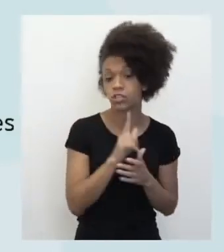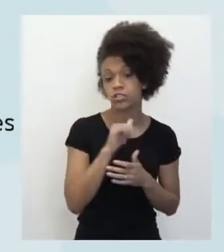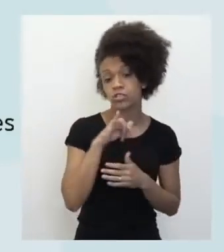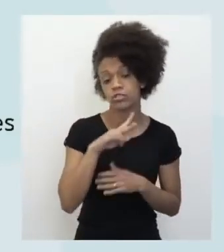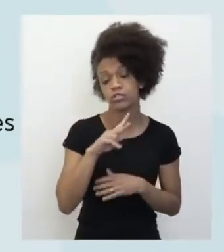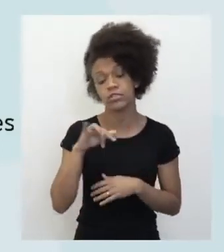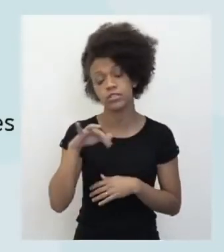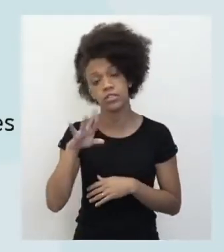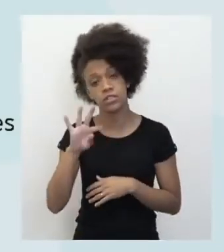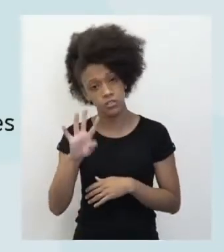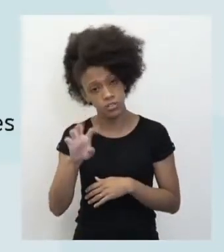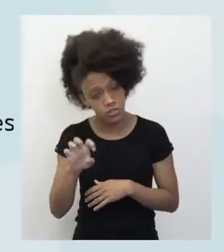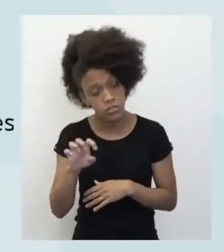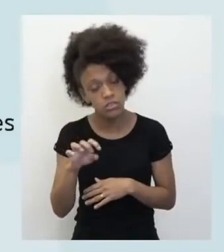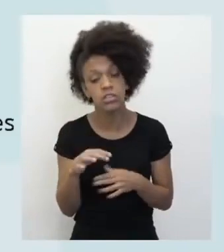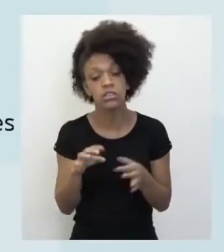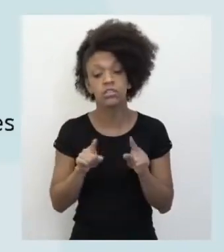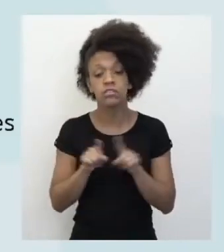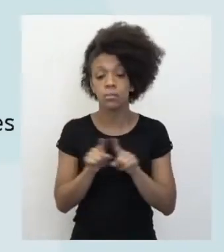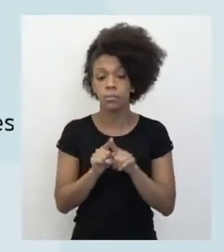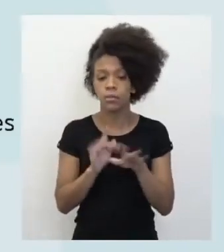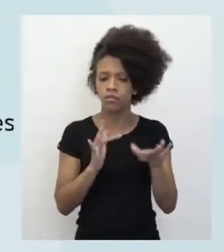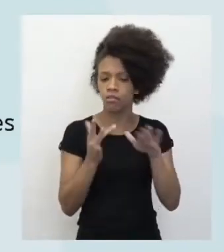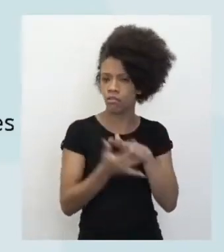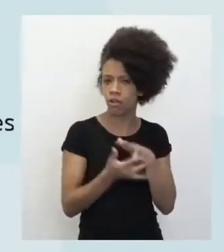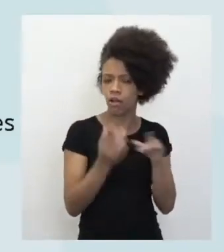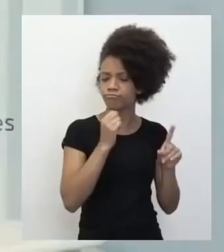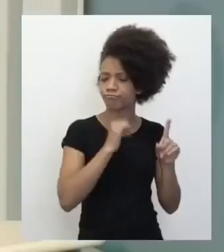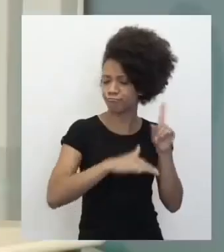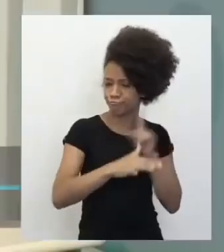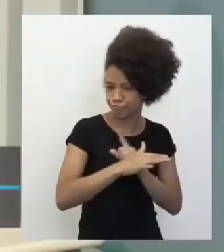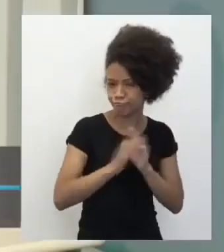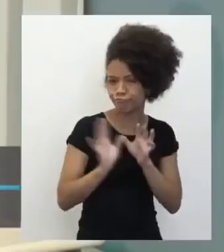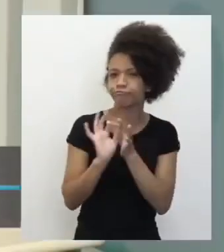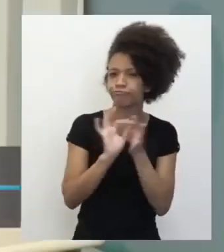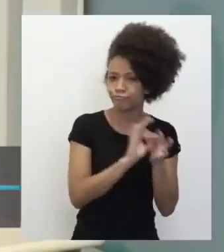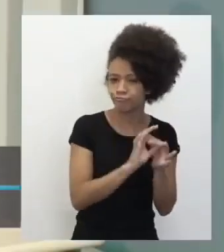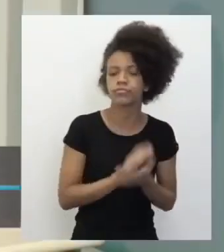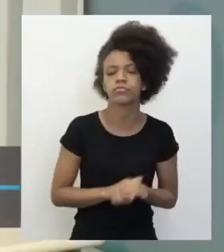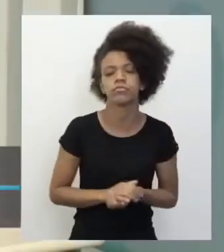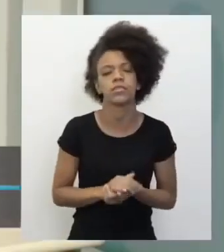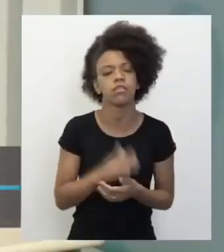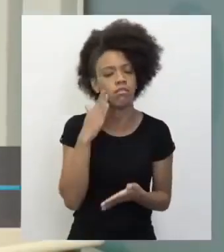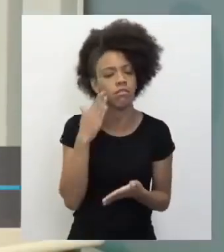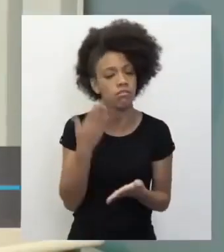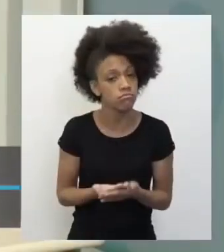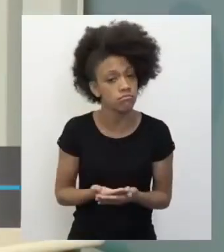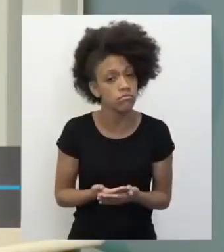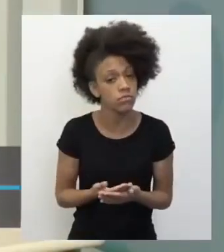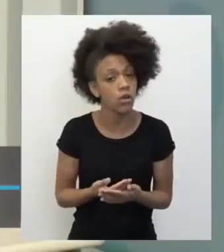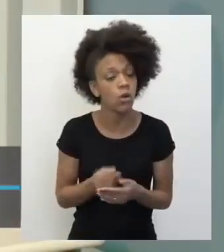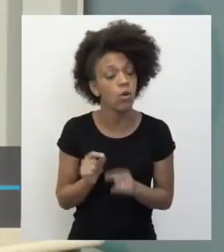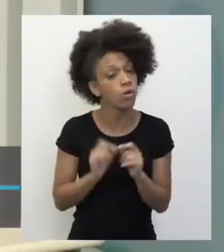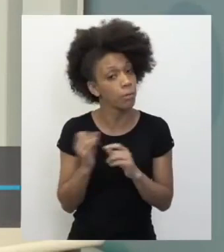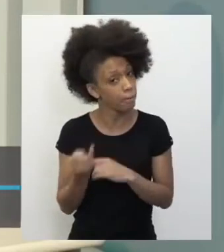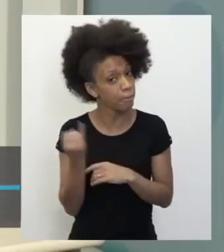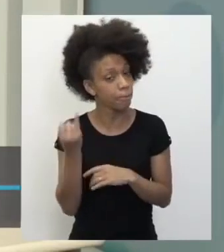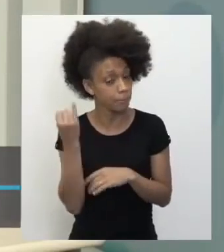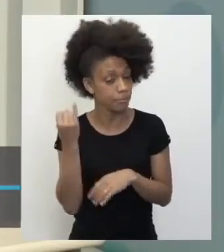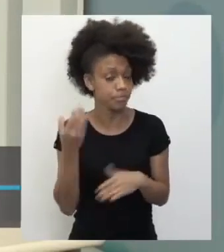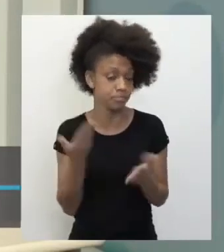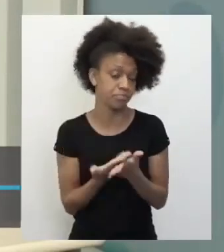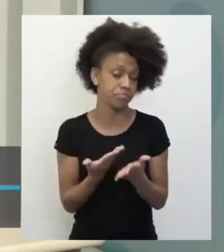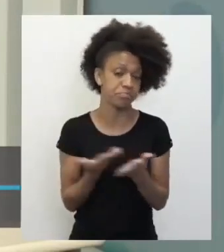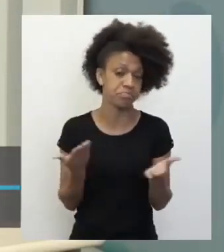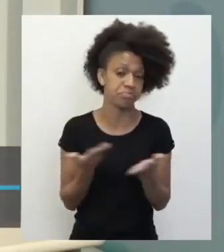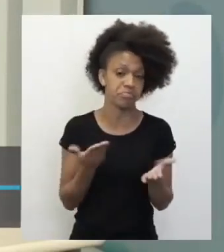Vicente a questões sociais da atualidade. Acredito que esta seja o que é de mais importante na aula de hoje,